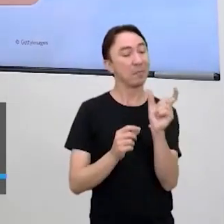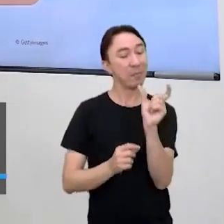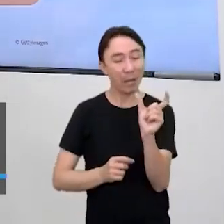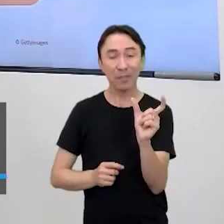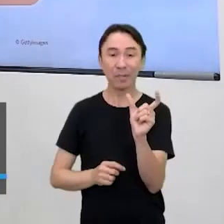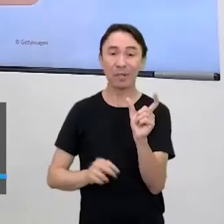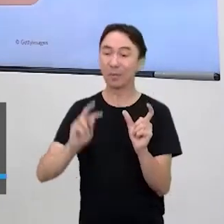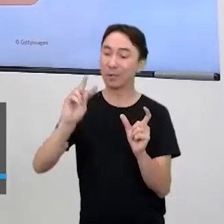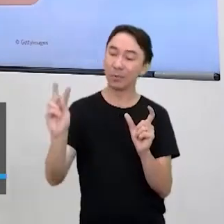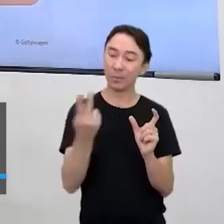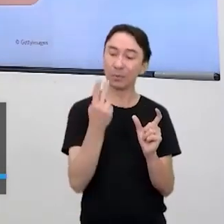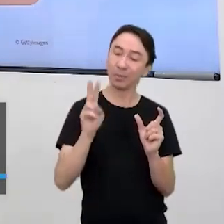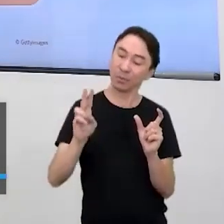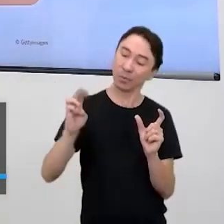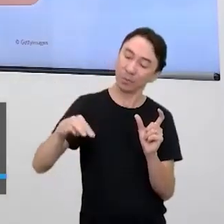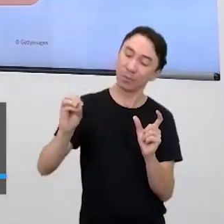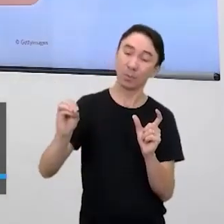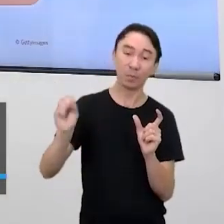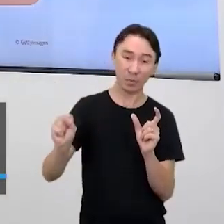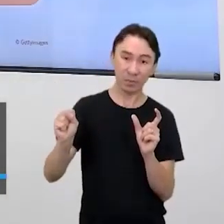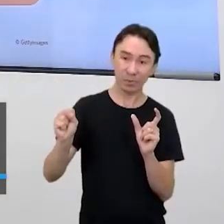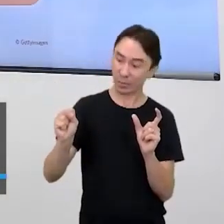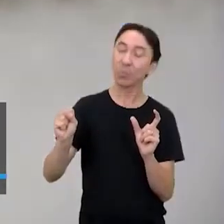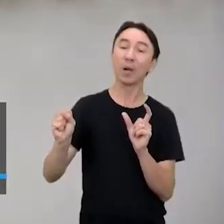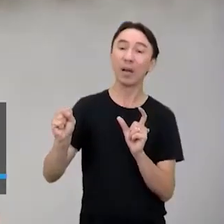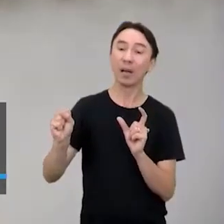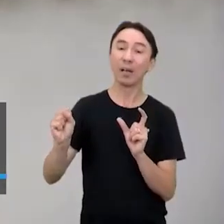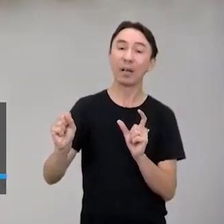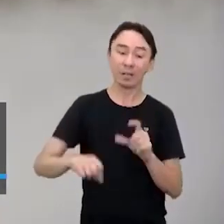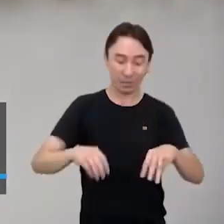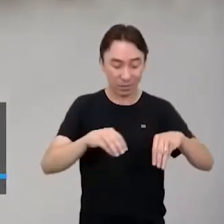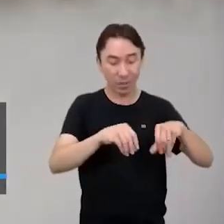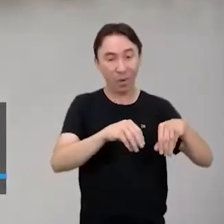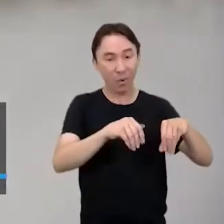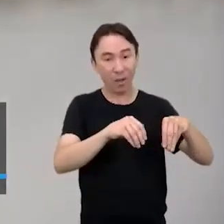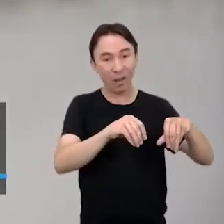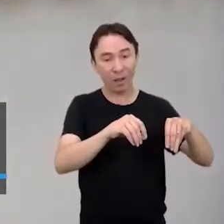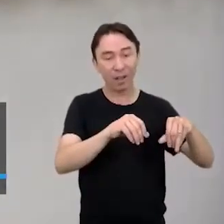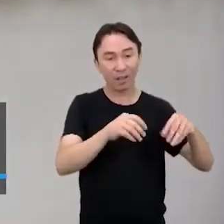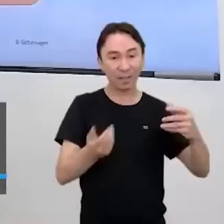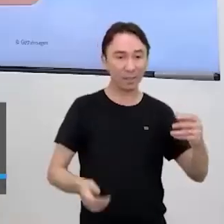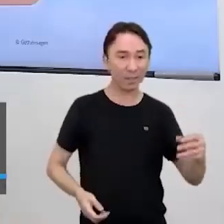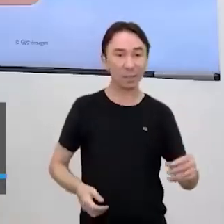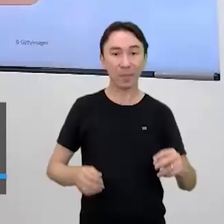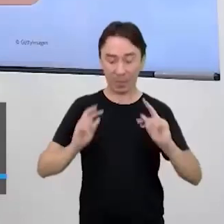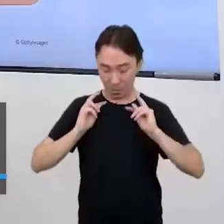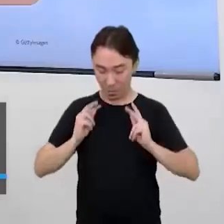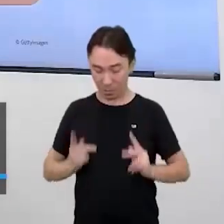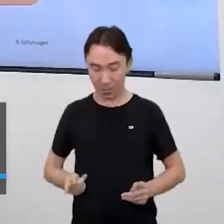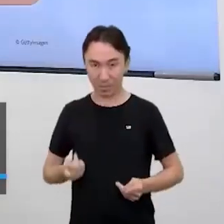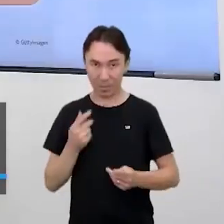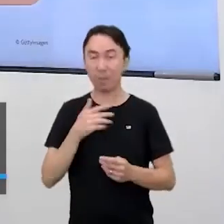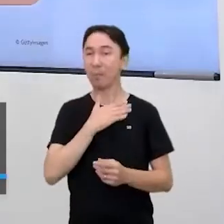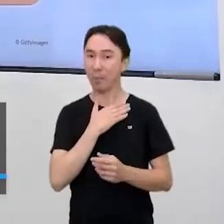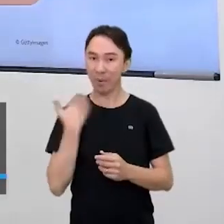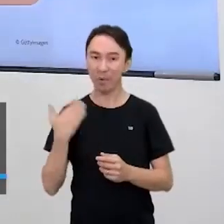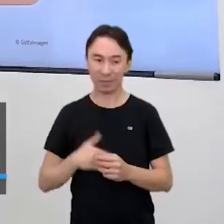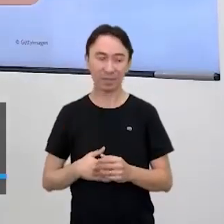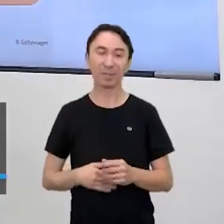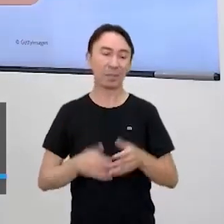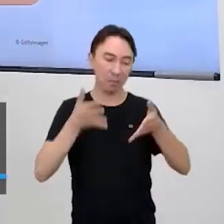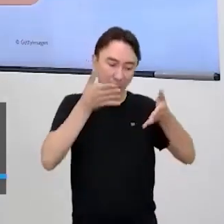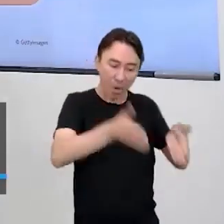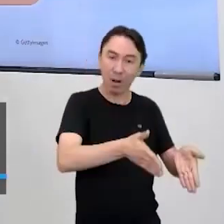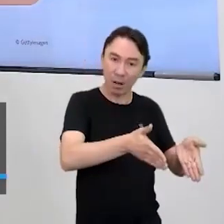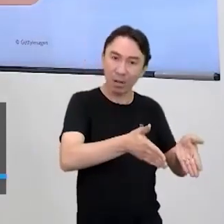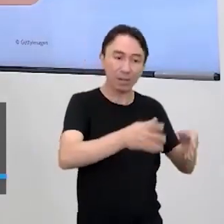medida em que você coloca os corpos aonde, quase sempre? Sim, na terra, né? Na terra. né, de volta ao humus, que dá, inclusive, como